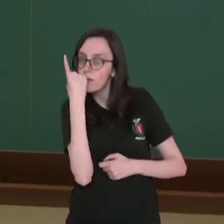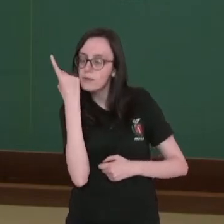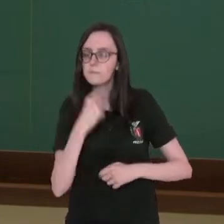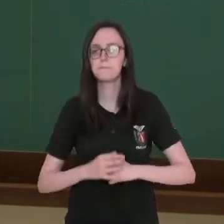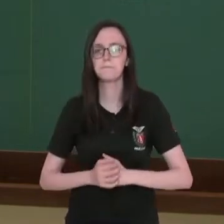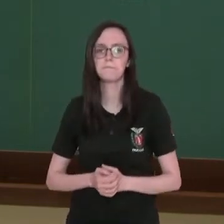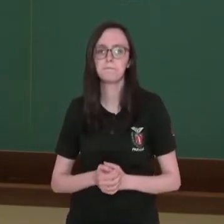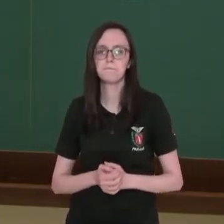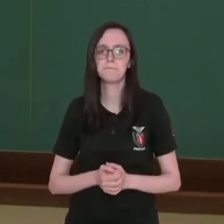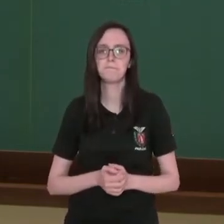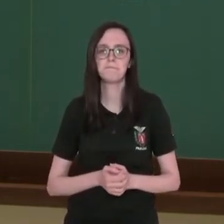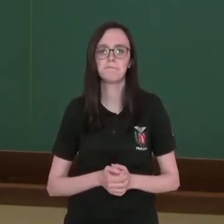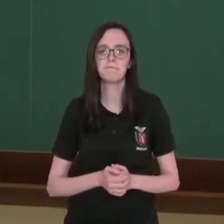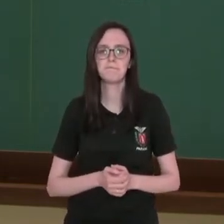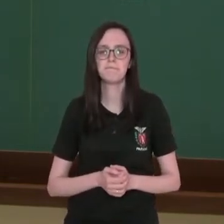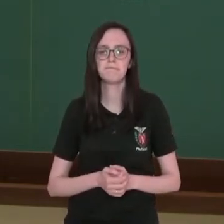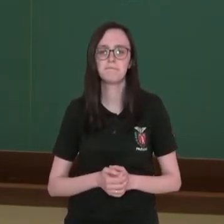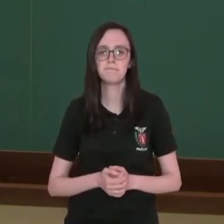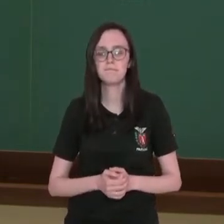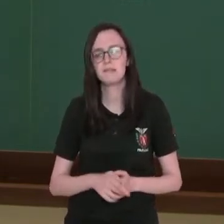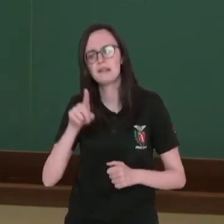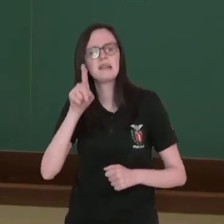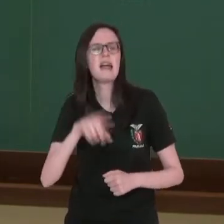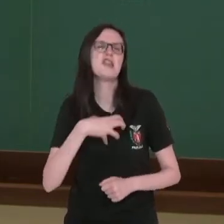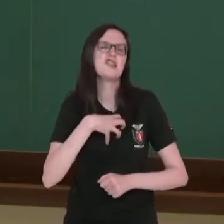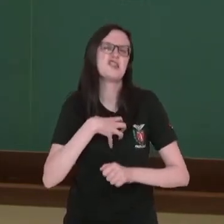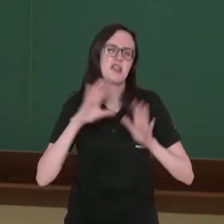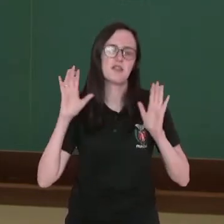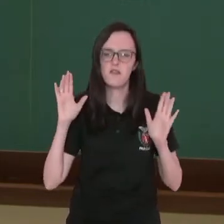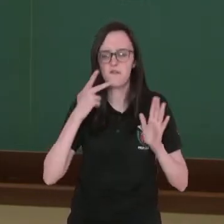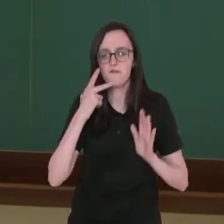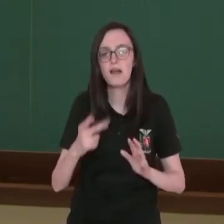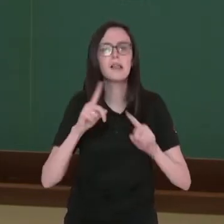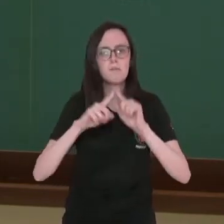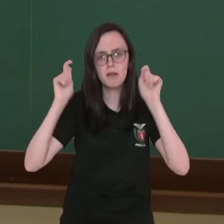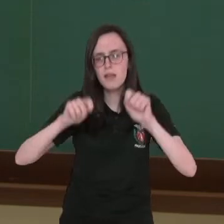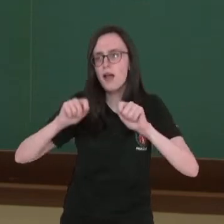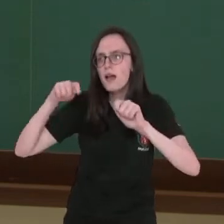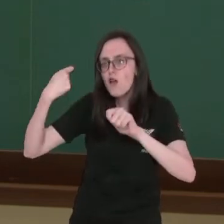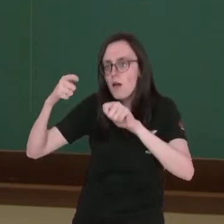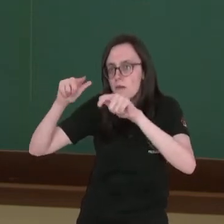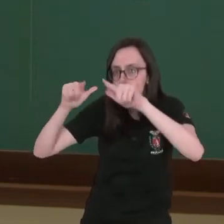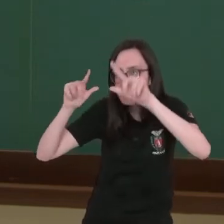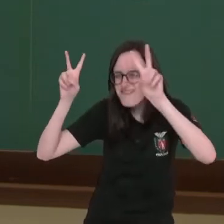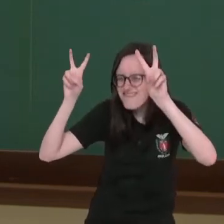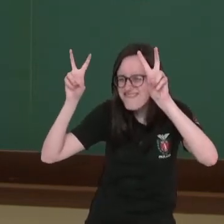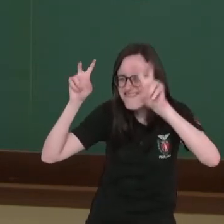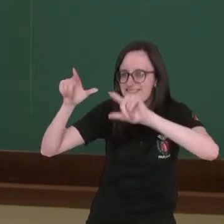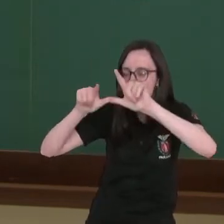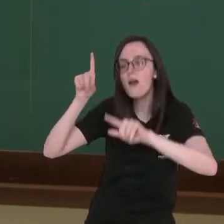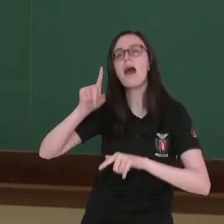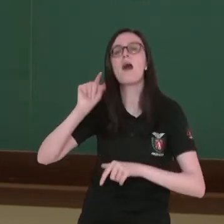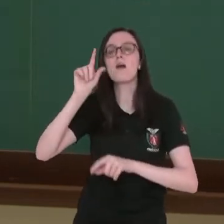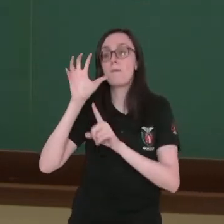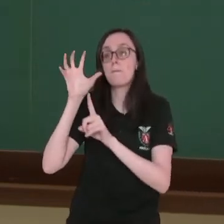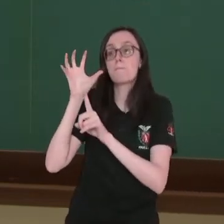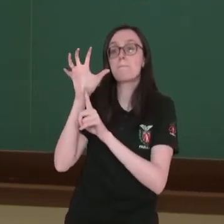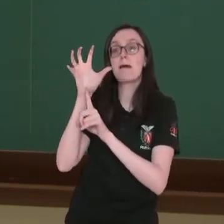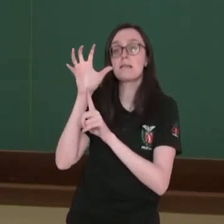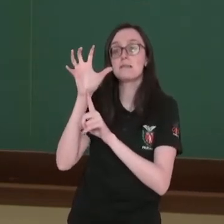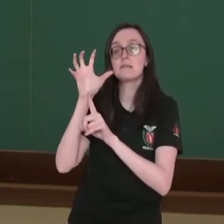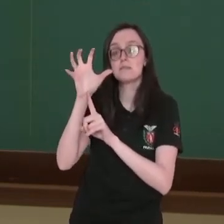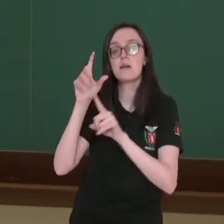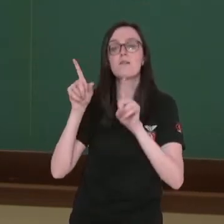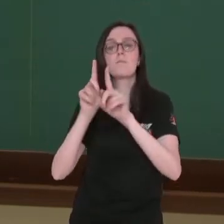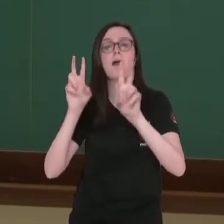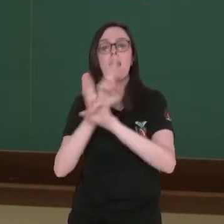panela de pressão. Pistãozinho é uma forma de falar. Tem como calcular o trabalho? Tem. O trabalho é a pressão vezes a variação